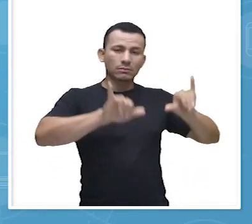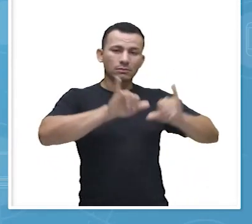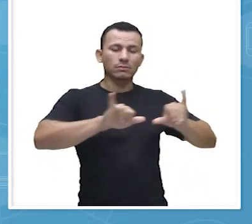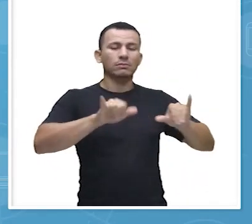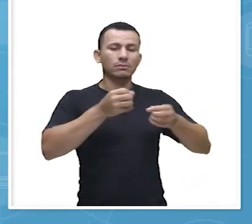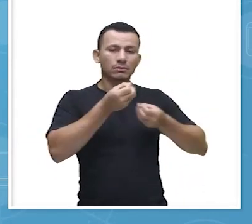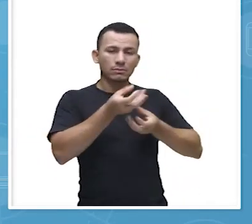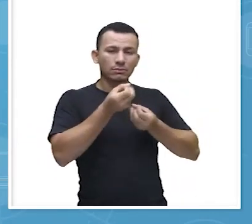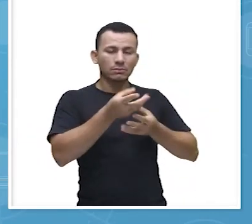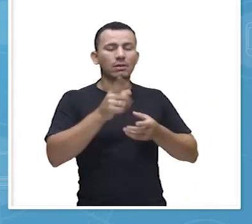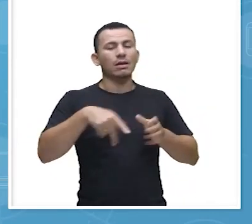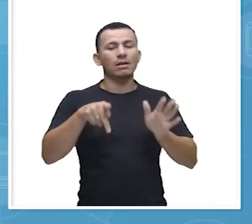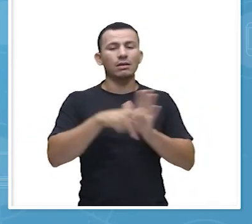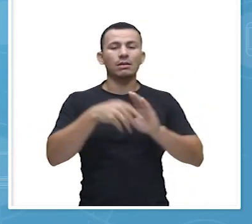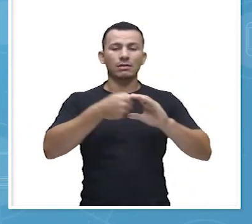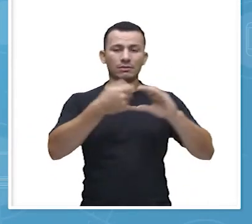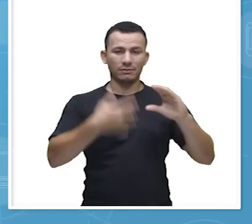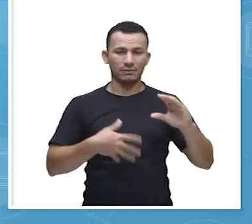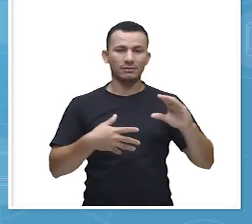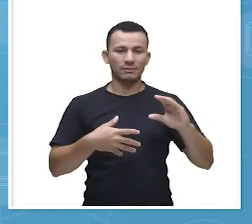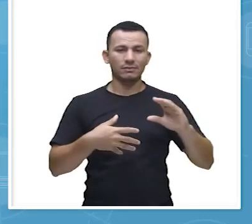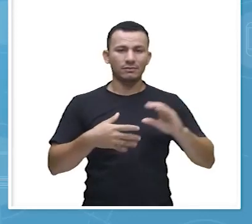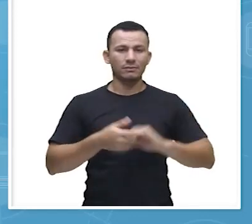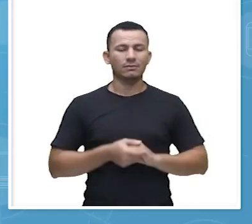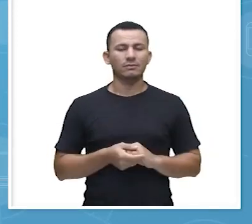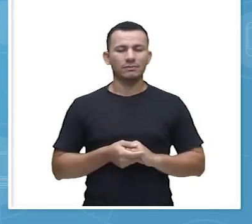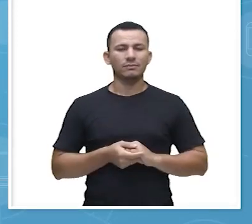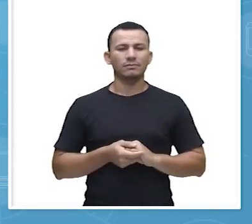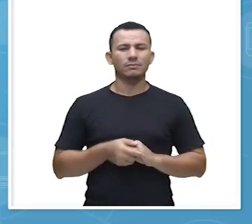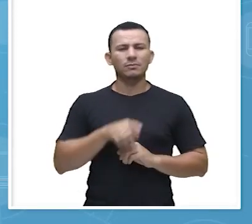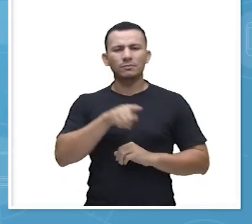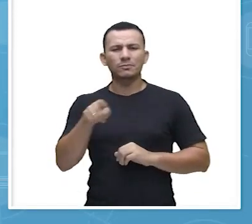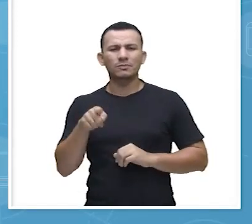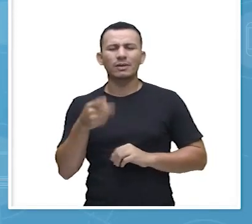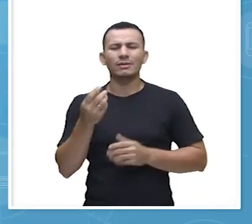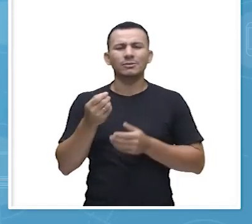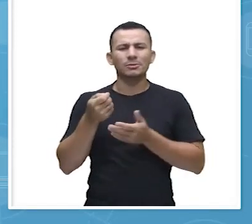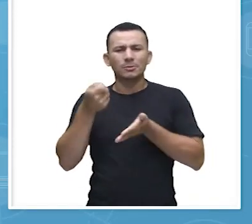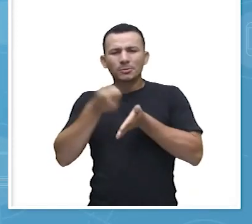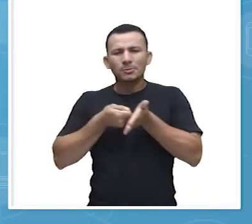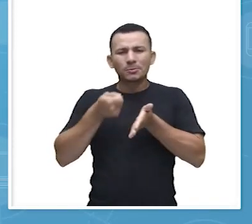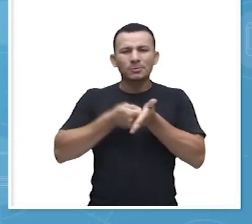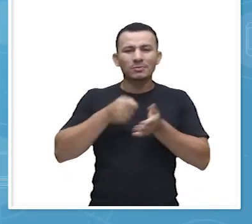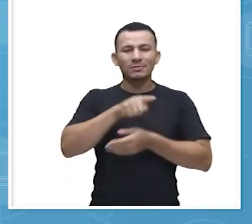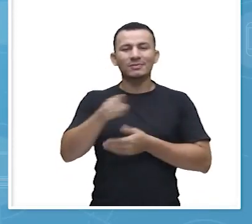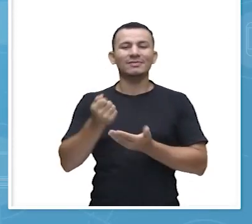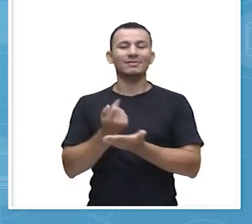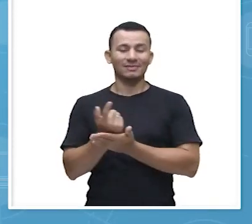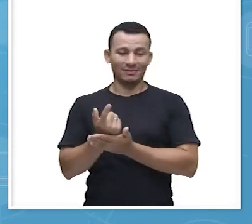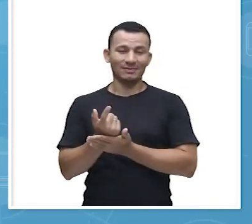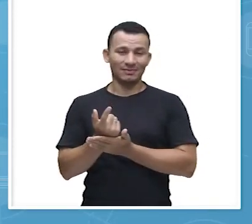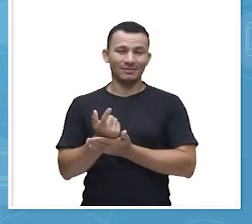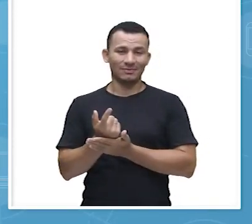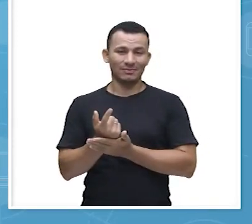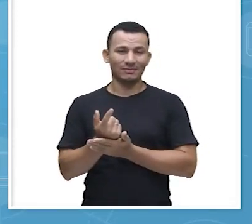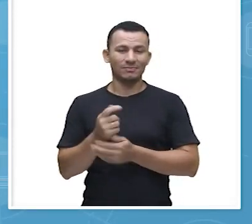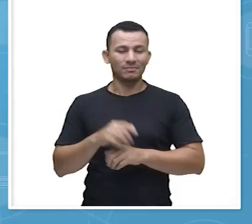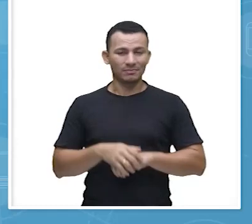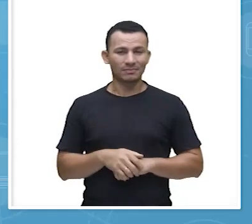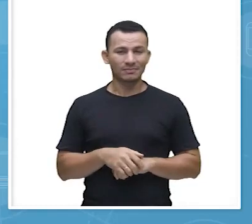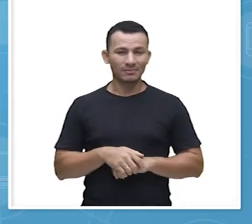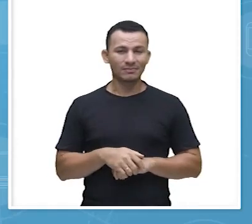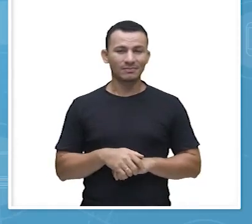essa caracterização de te instigar, de querer que você vá lá e consuma. E claro, para que esse consumo aconteça, além